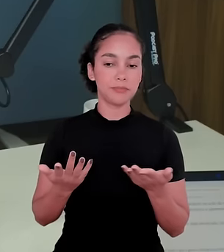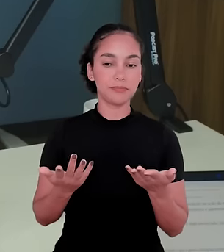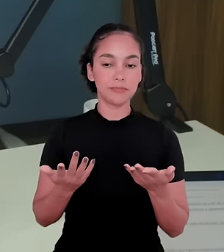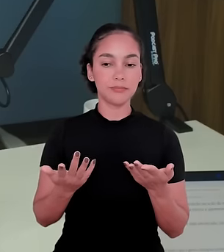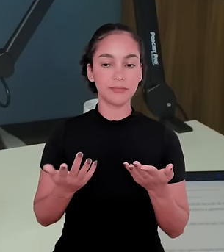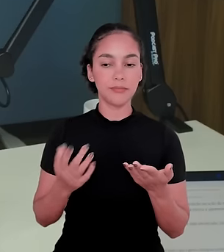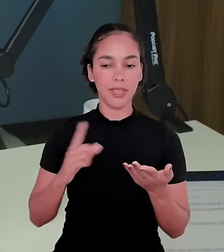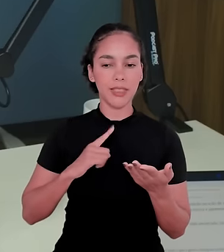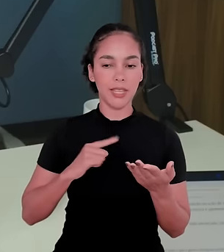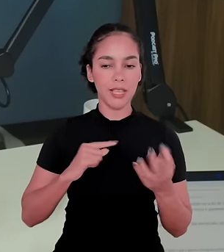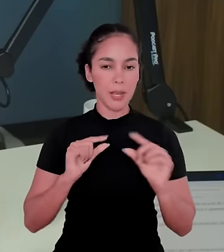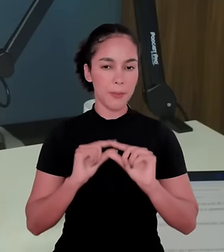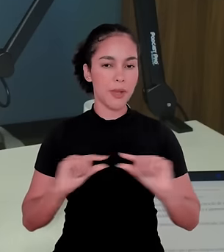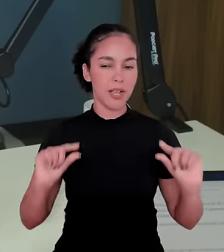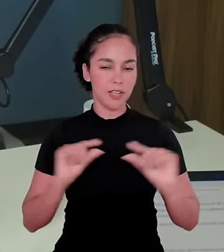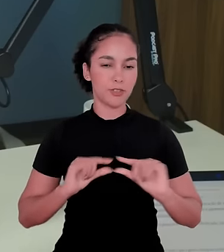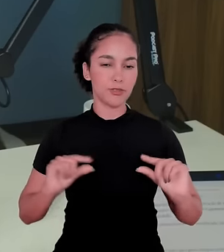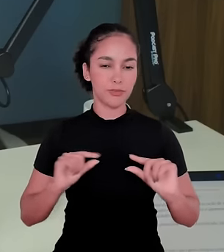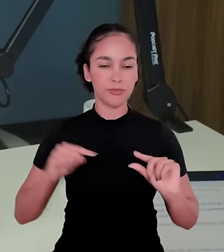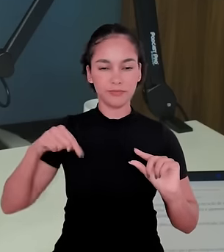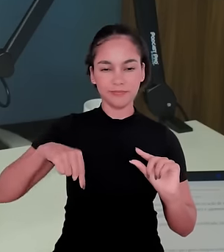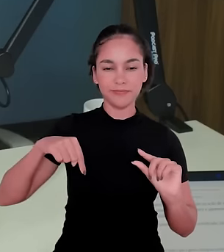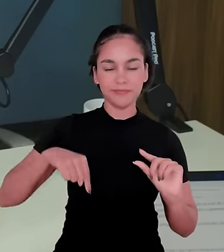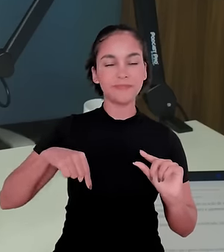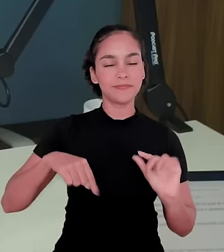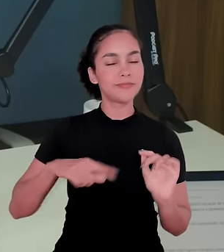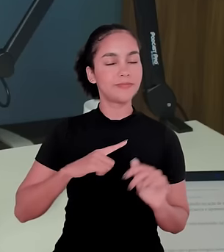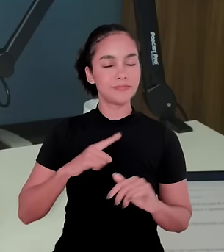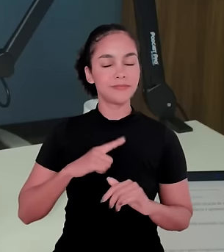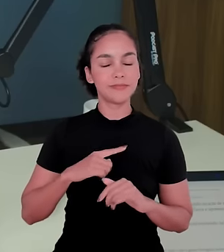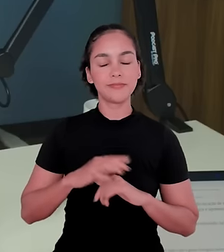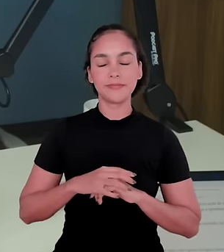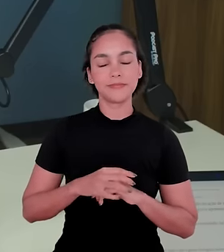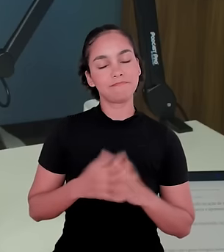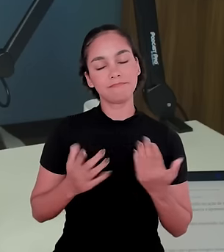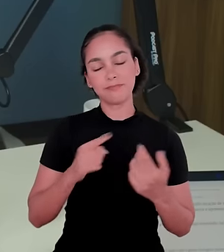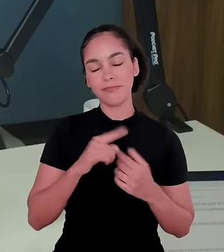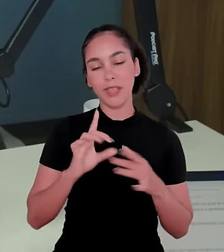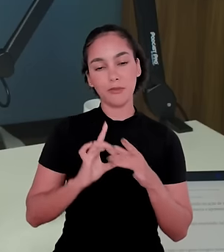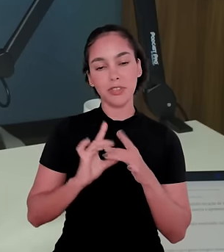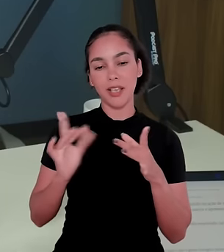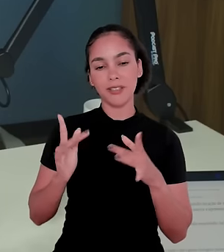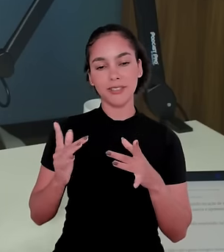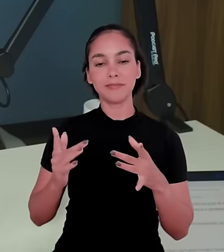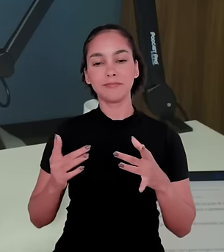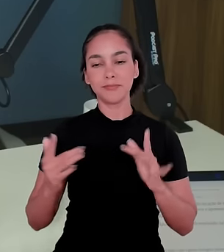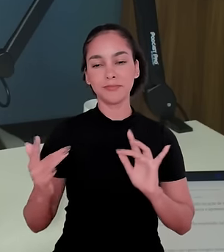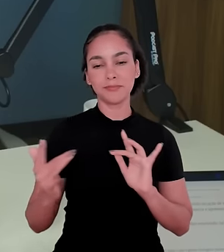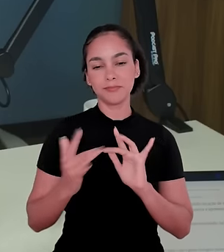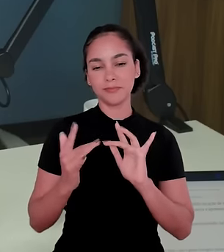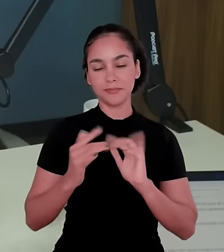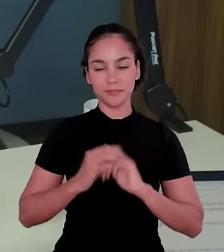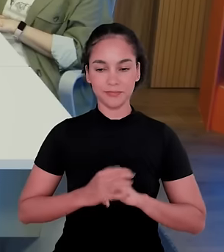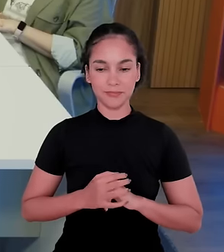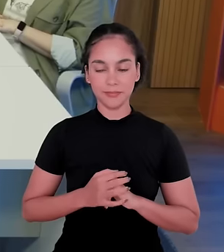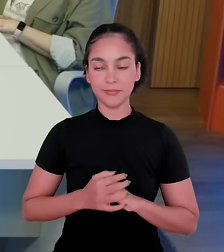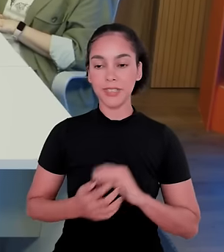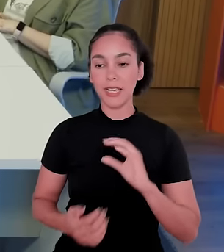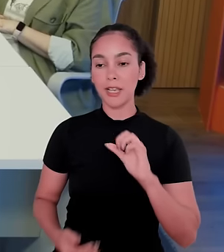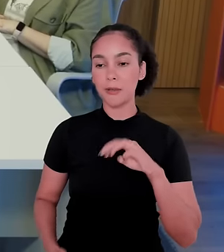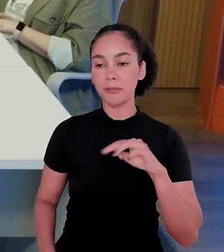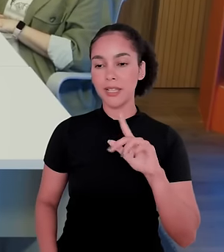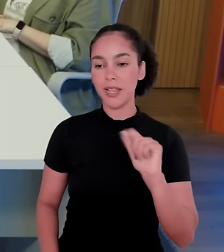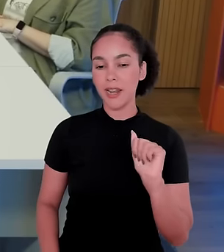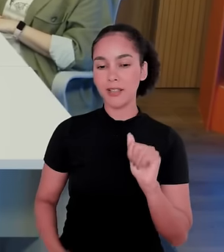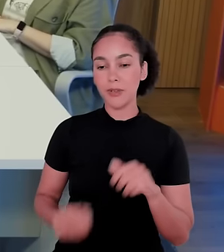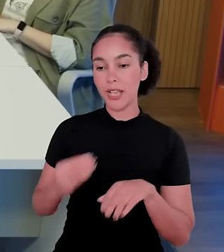embaixo né o endereço as inscrições e fiquem à vontade de nos consultar Camila dá um último